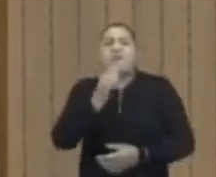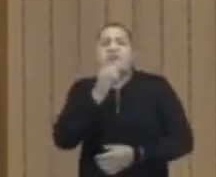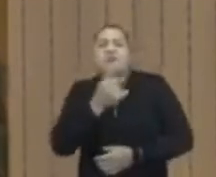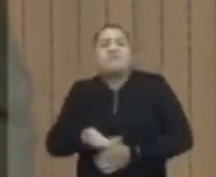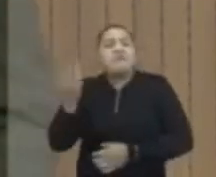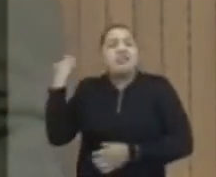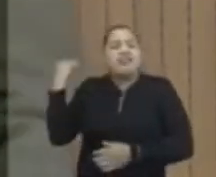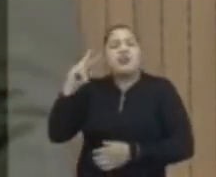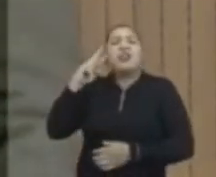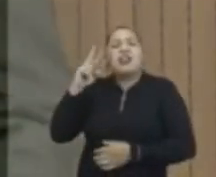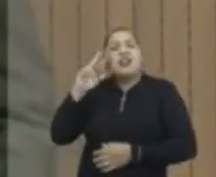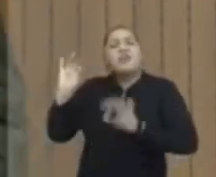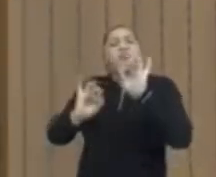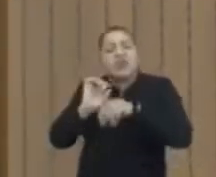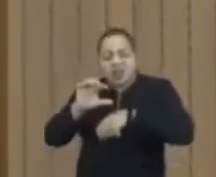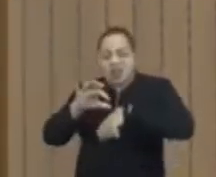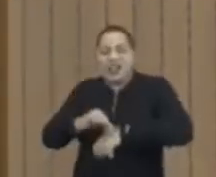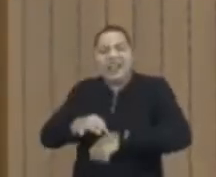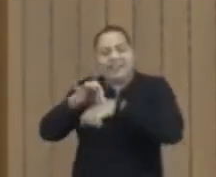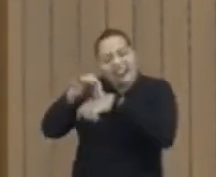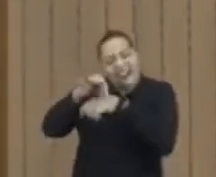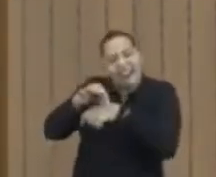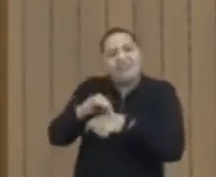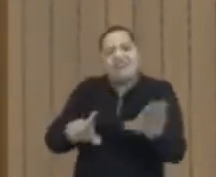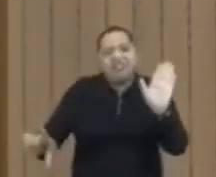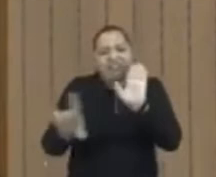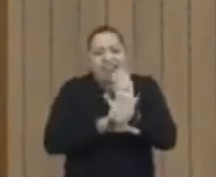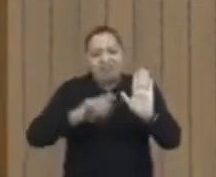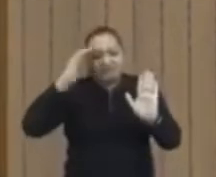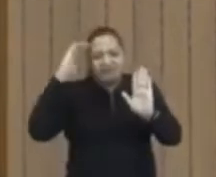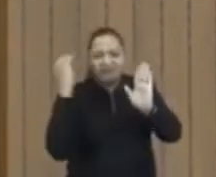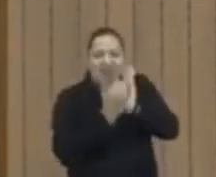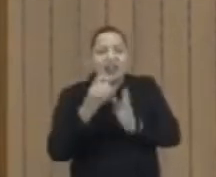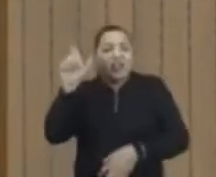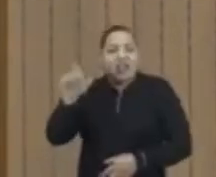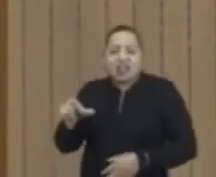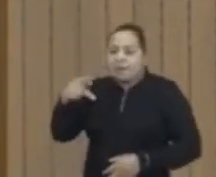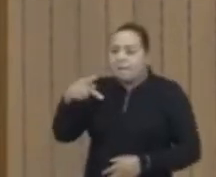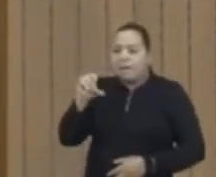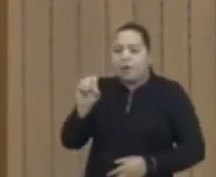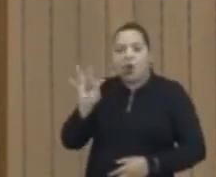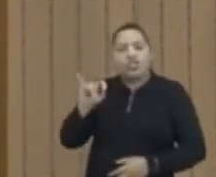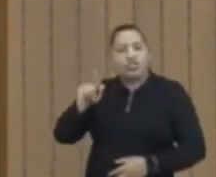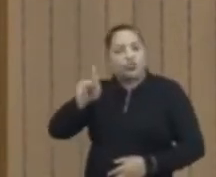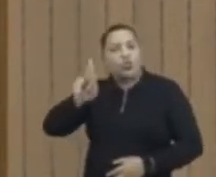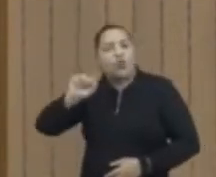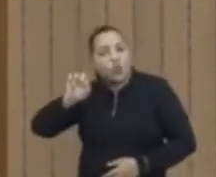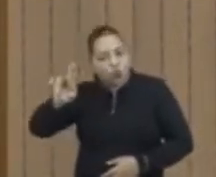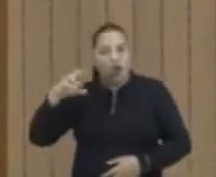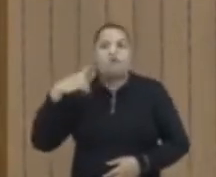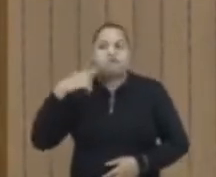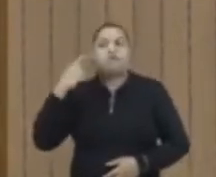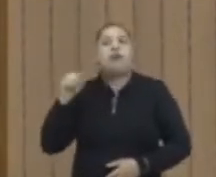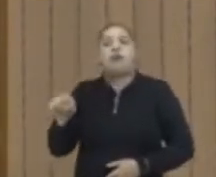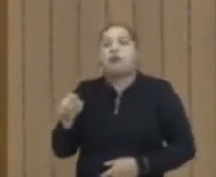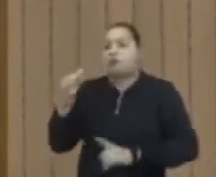época muito tensa que nós tivemos, uma das várias épocas tensas, o Potiguar trouxe uma palavra de sabedoria e trouxe uma postura também